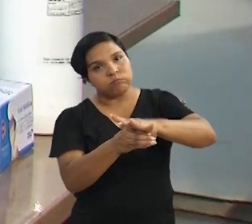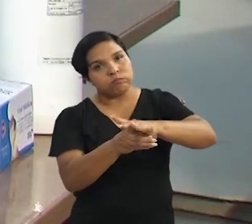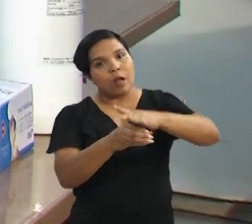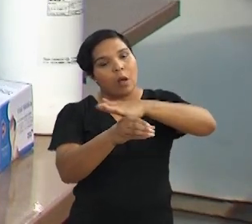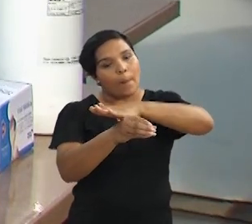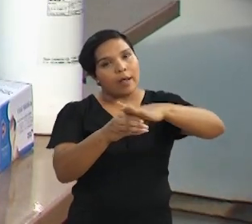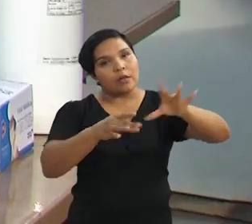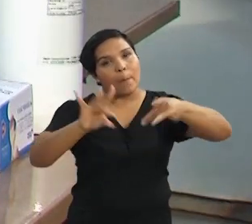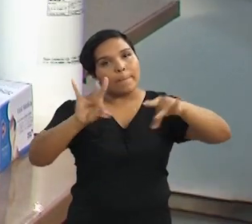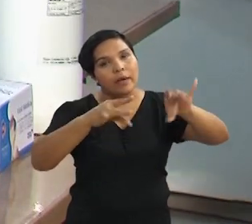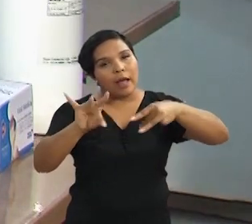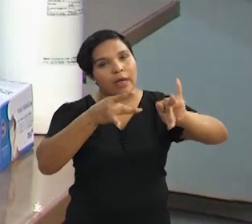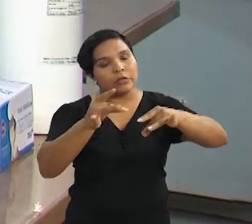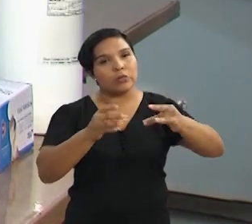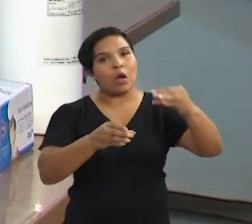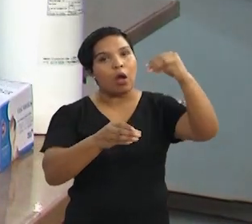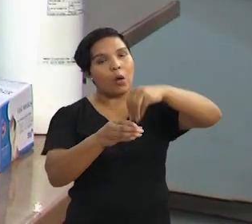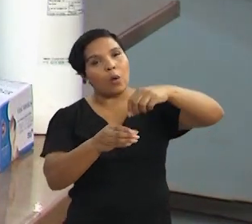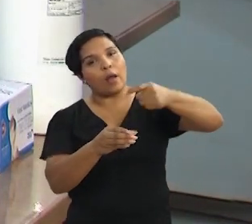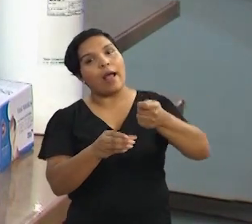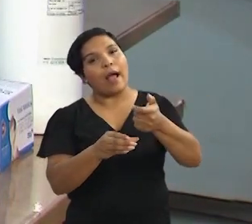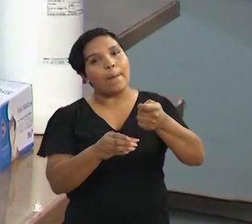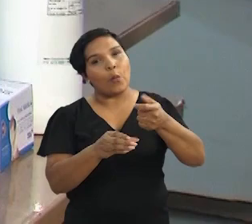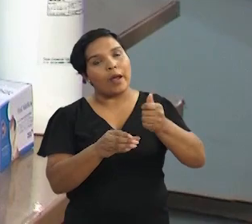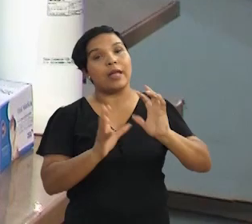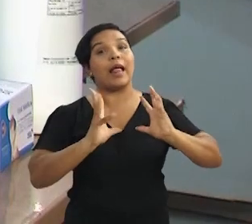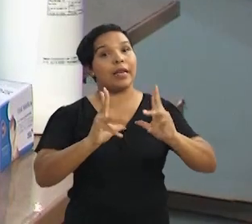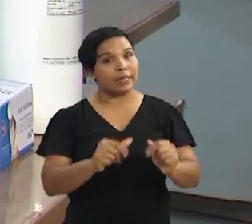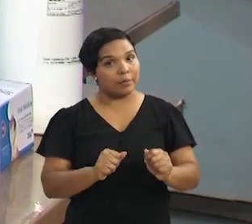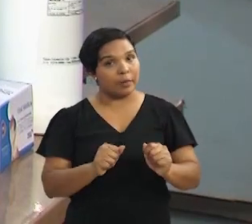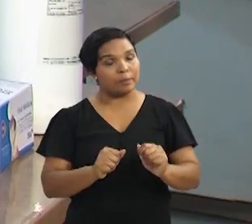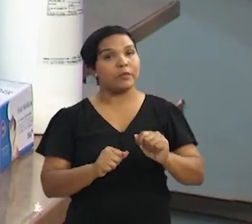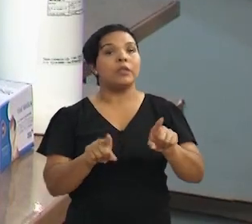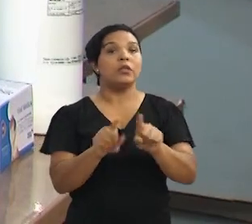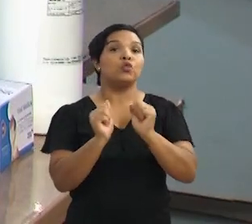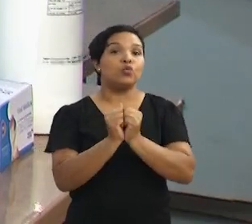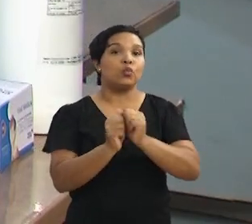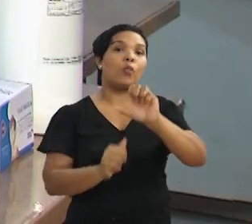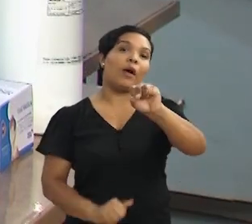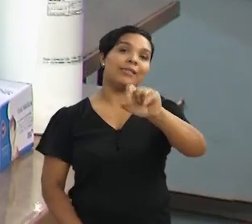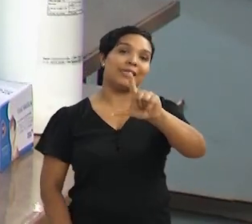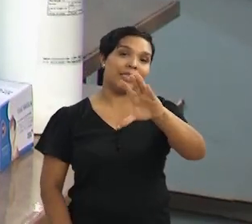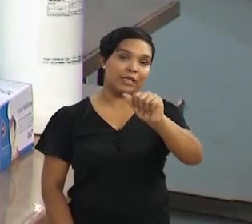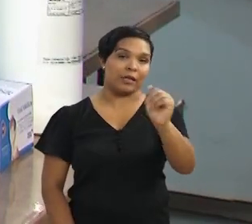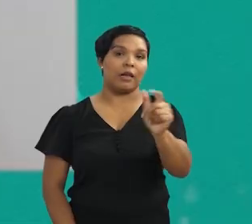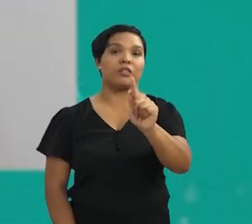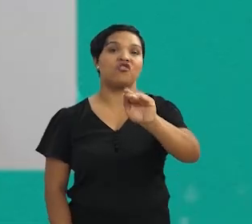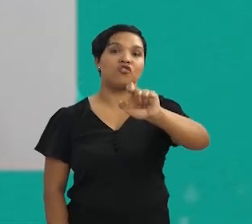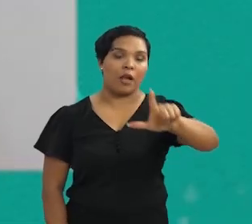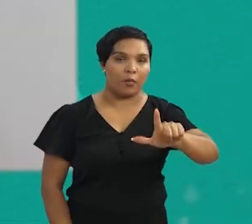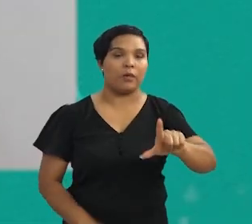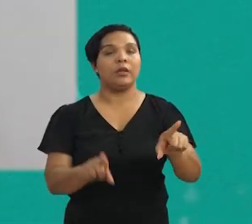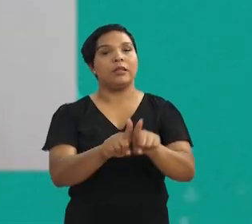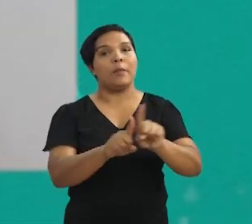vedado com plástico filme. Colocamos a moeda já limpa e a sílica gel. E